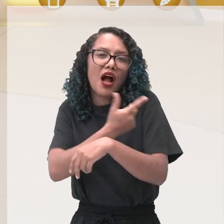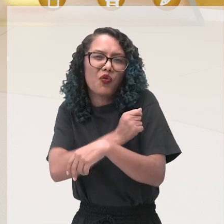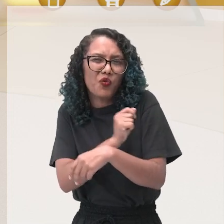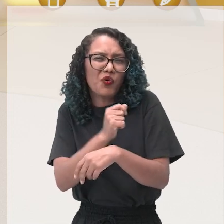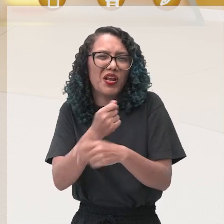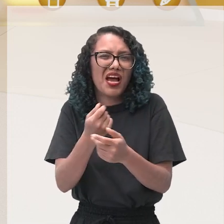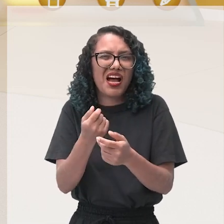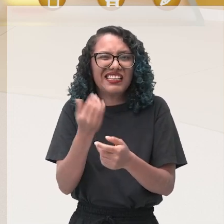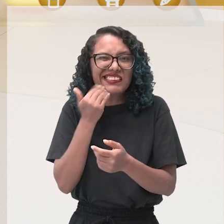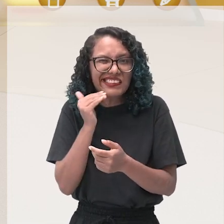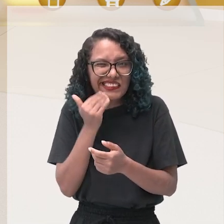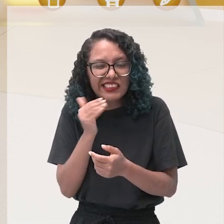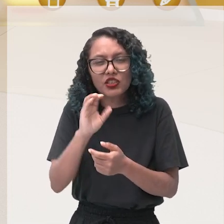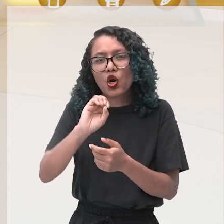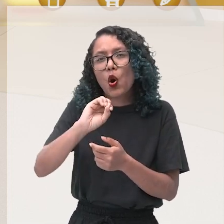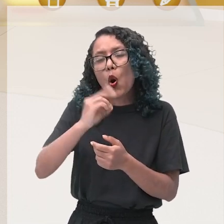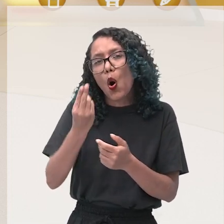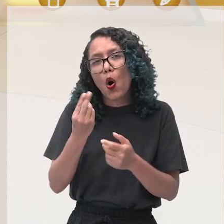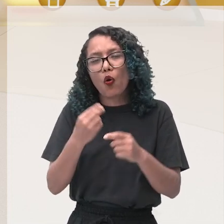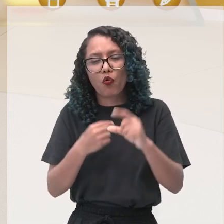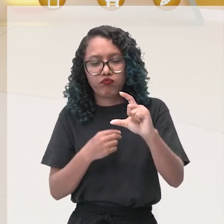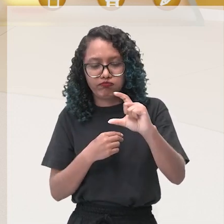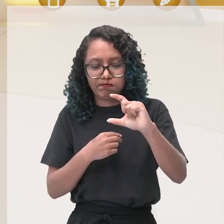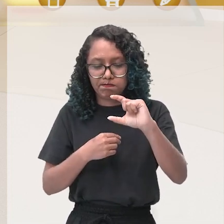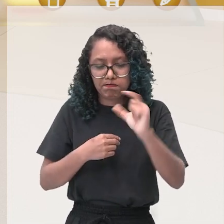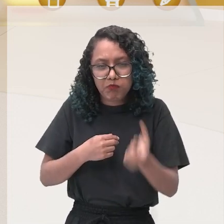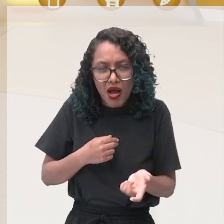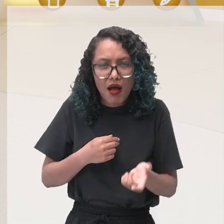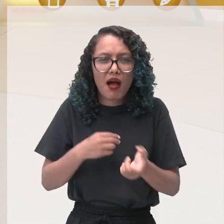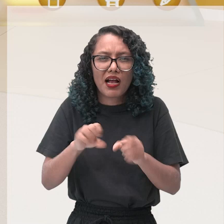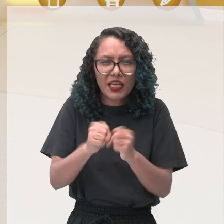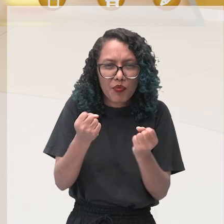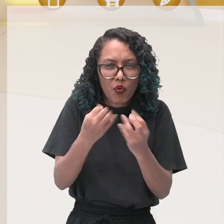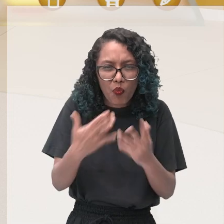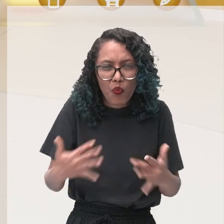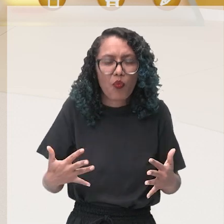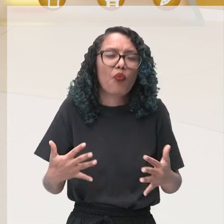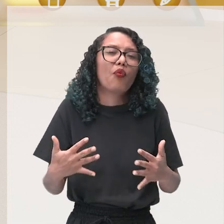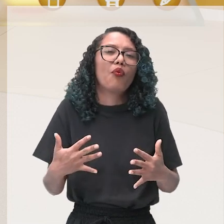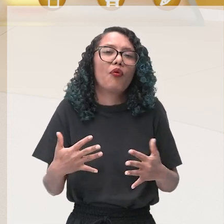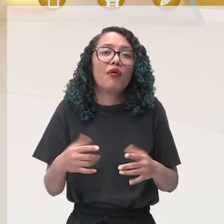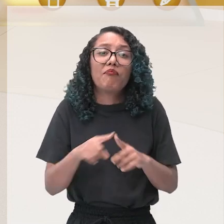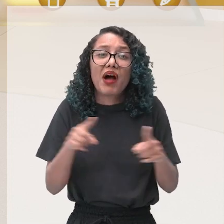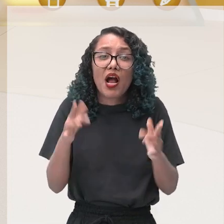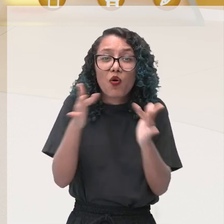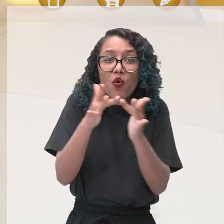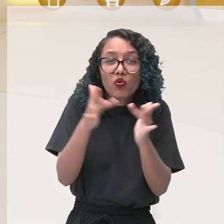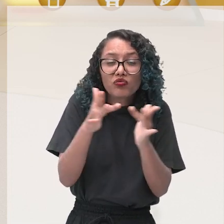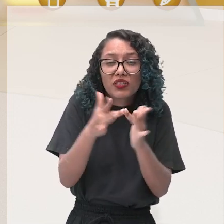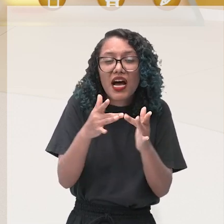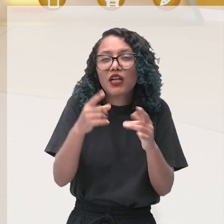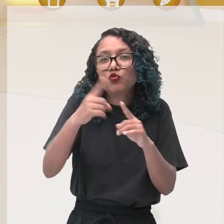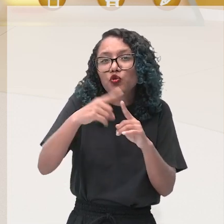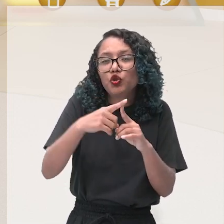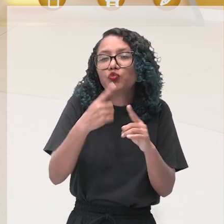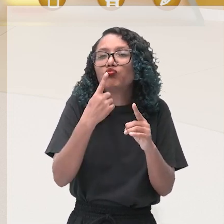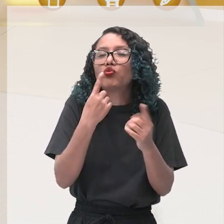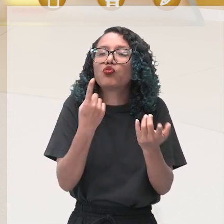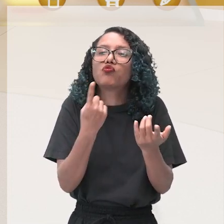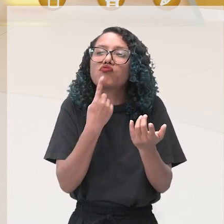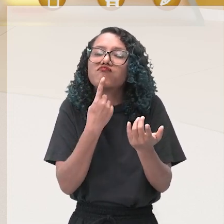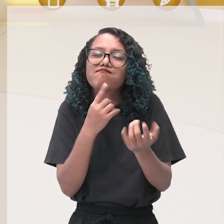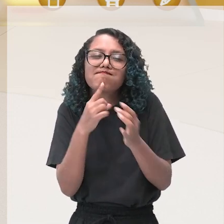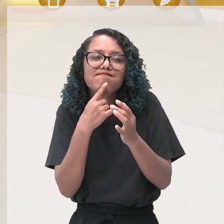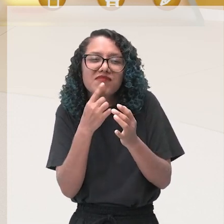ou uma ampola que caiu e quebrou e que não necessariamente teve contato com algum fluido de